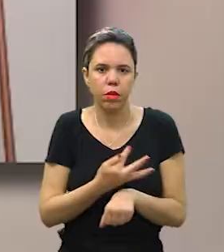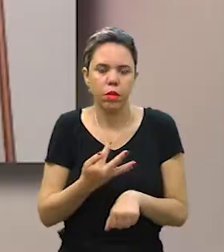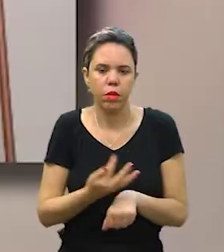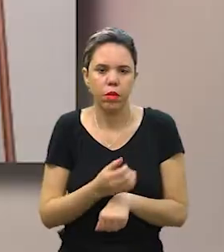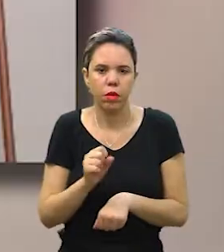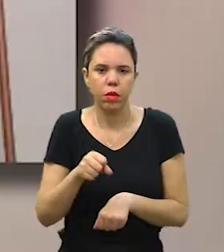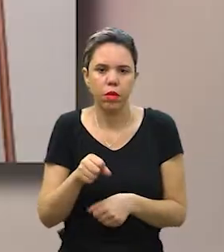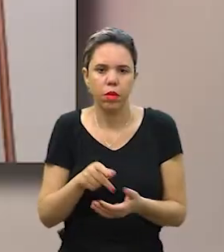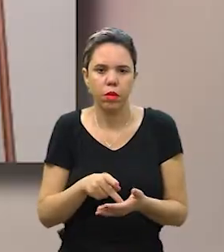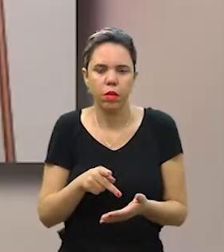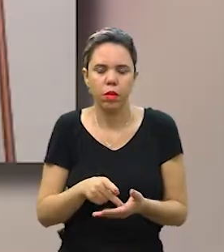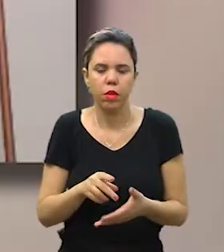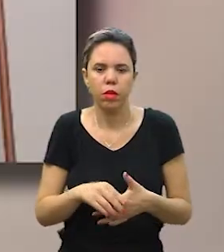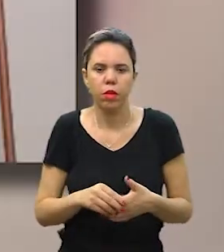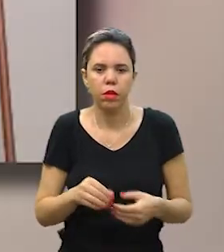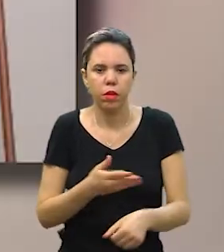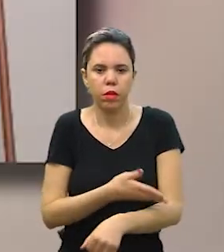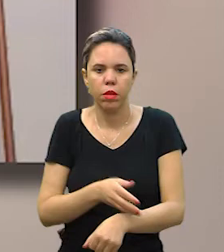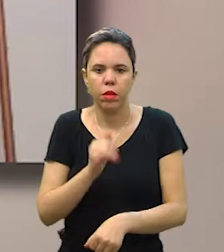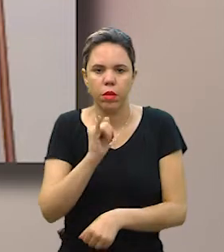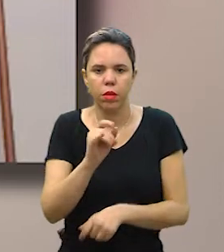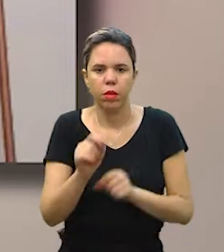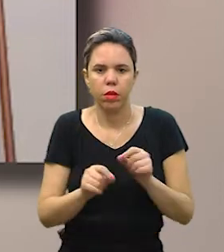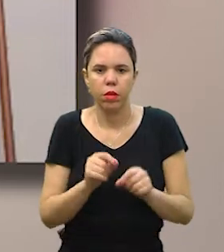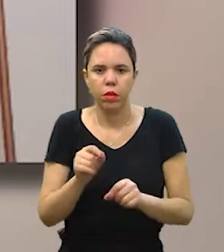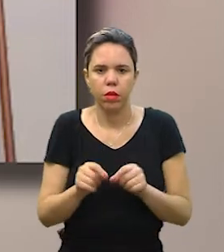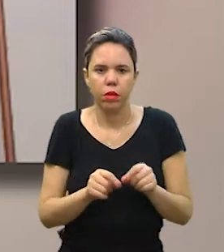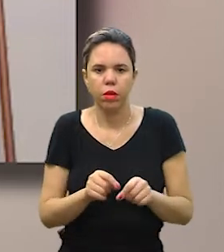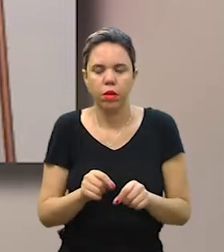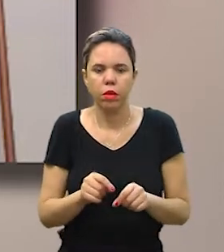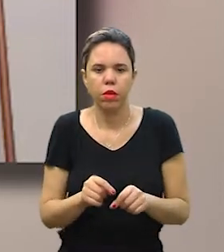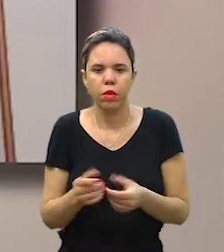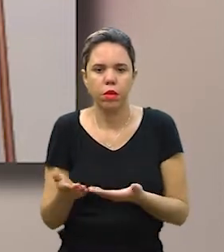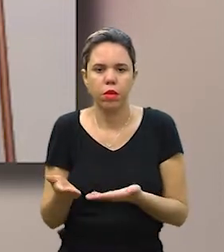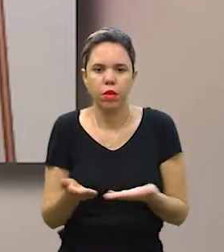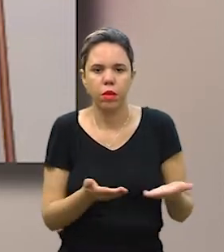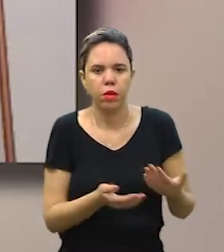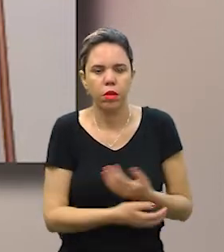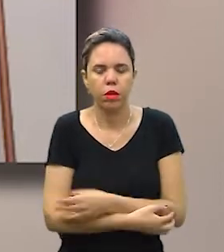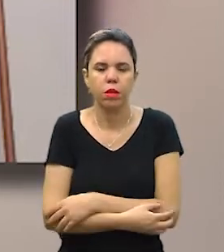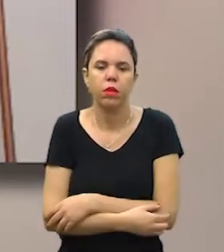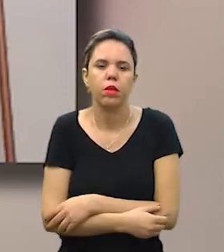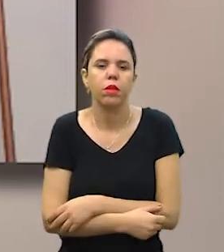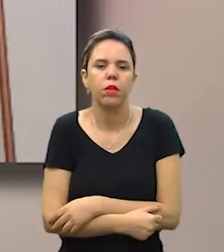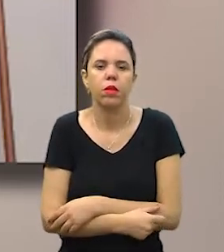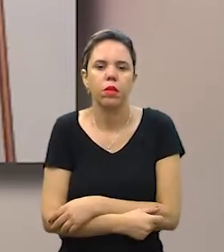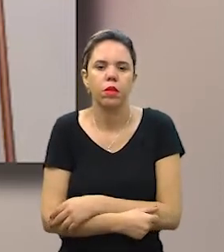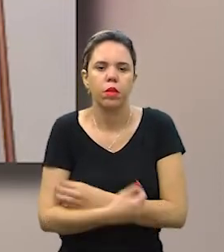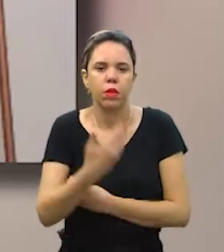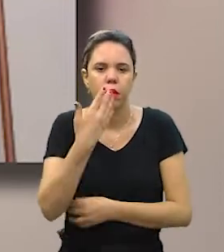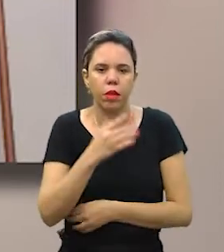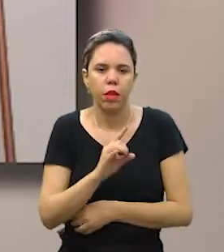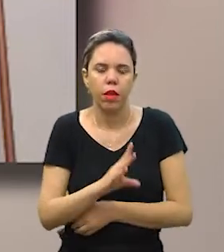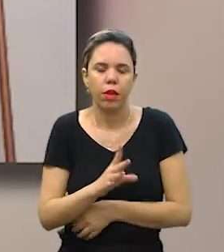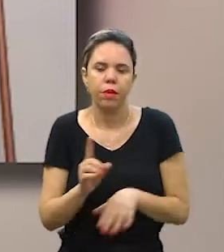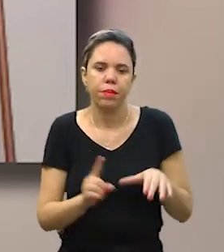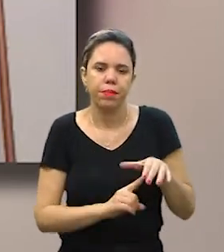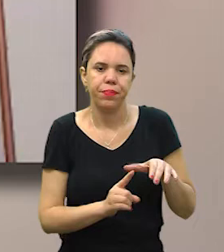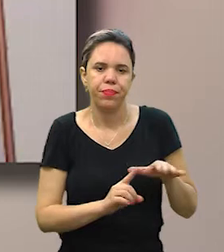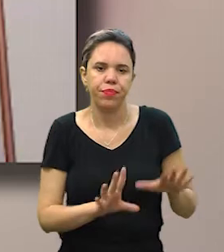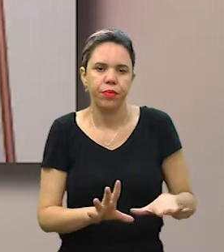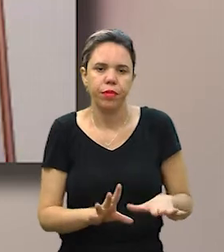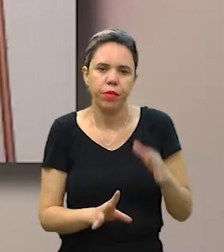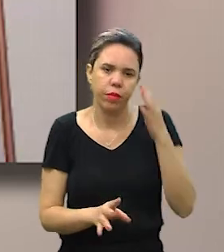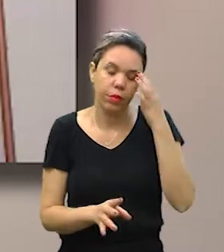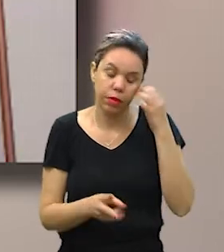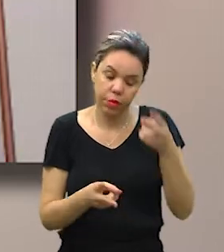momentos? Sim, Viviane, eu costumo dizer que eu nunca recebo a criança no meu consultório